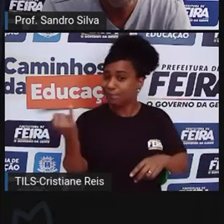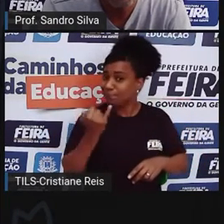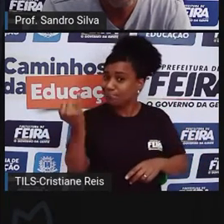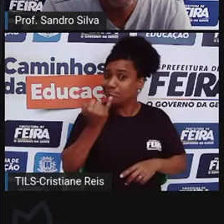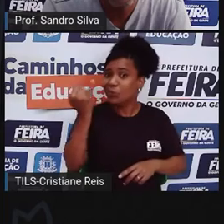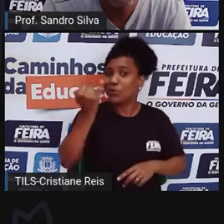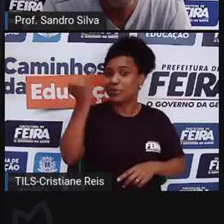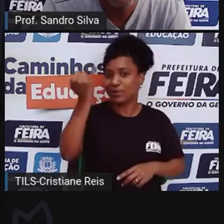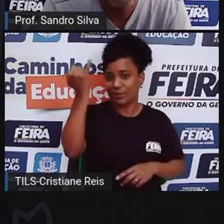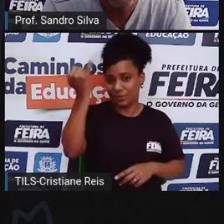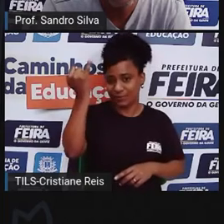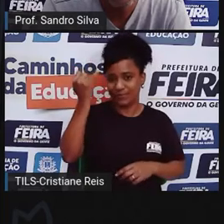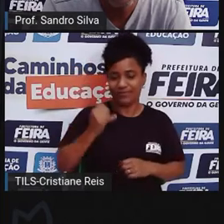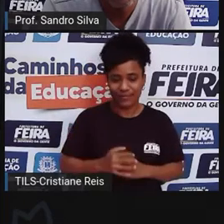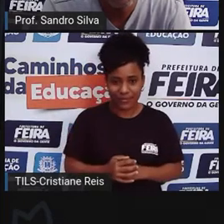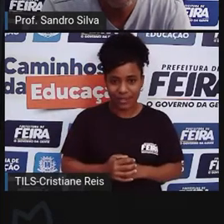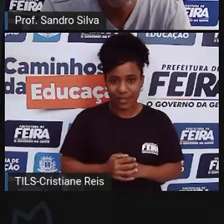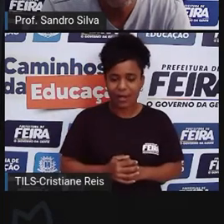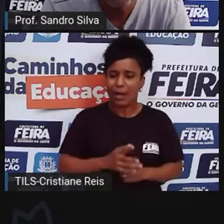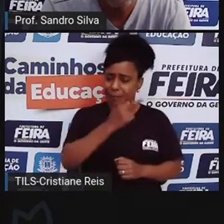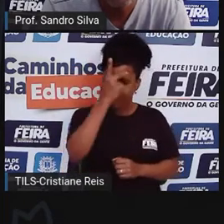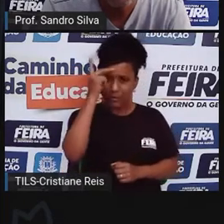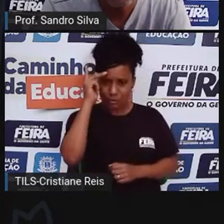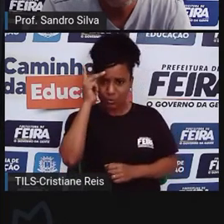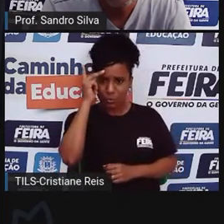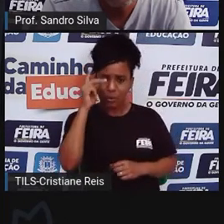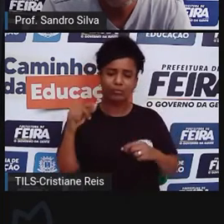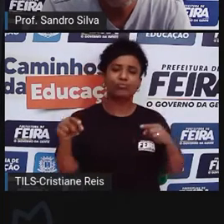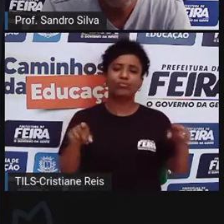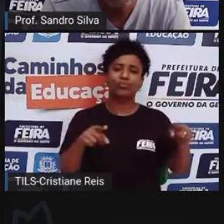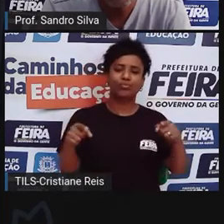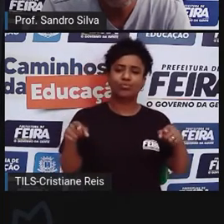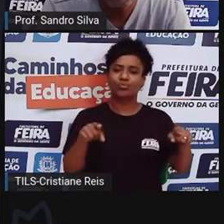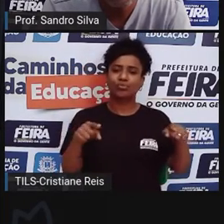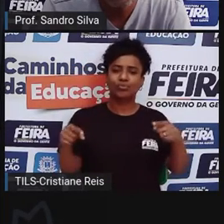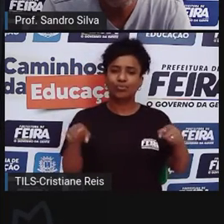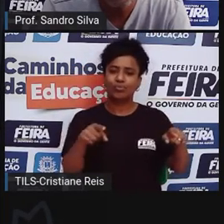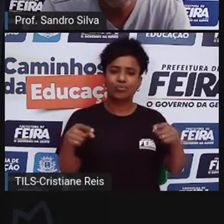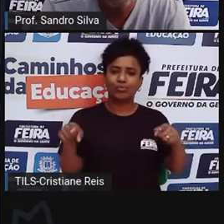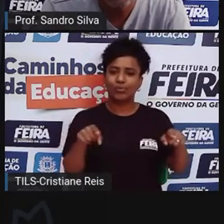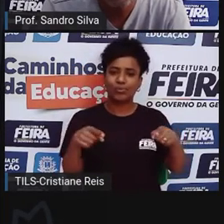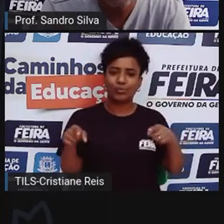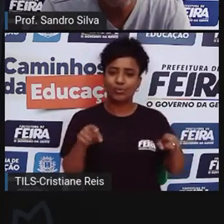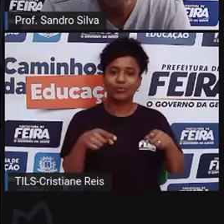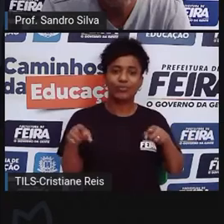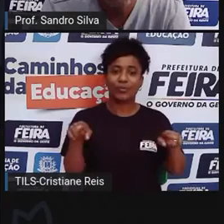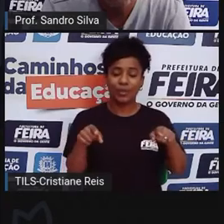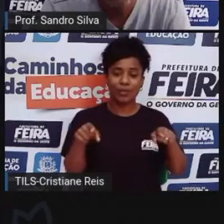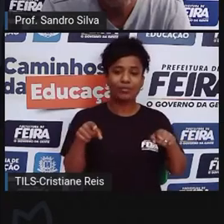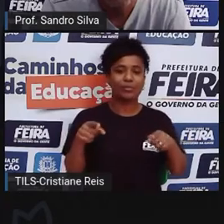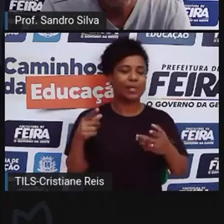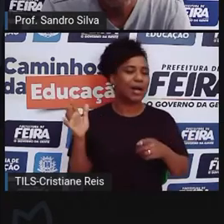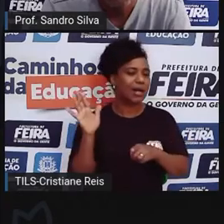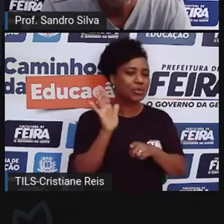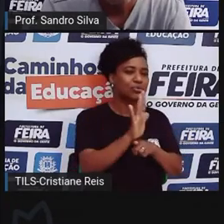Quais são os outros fatores assim, na vida de uma pessoa que podem ser diretamente influenciados por esse contato com a